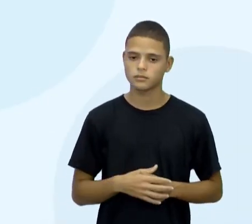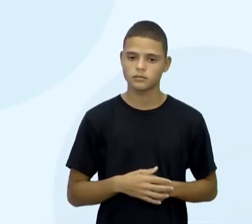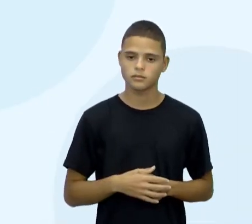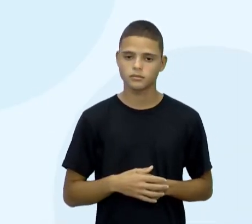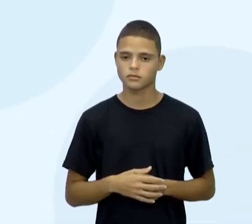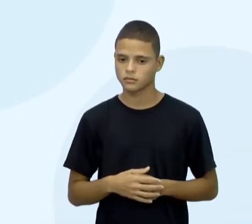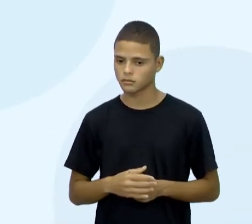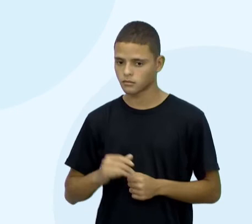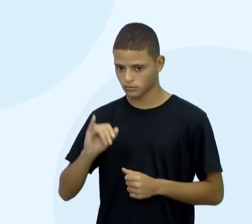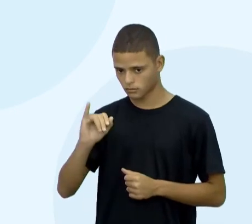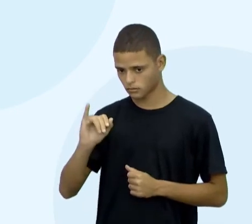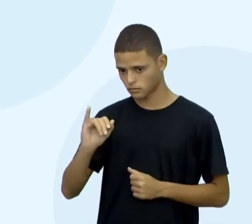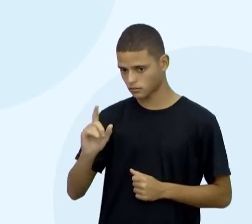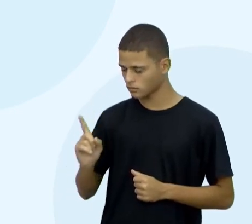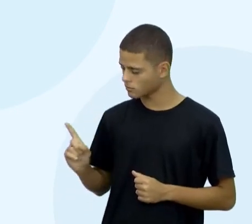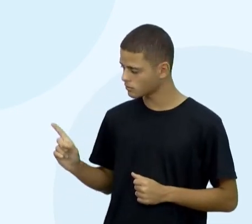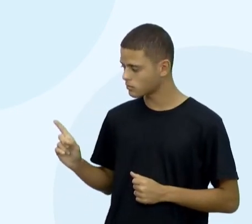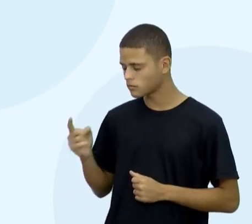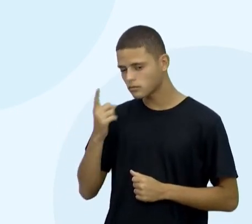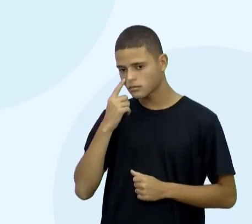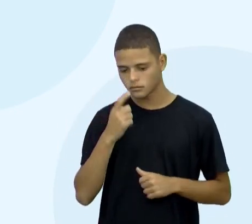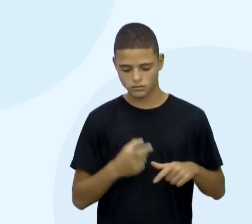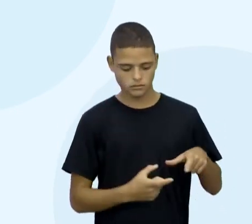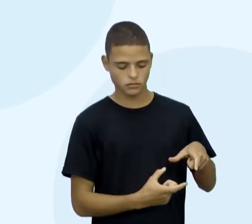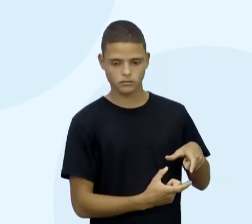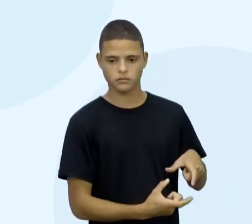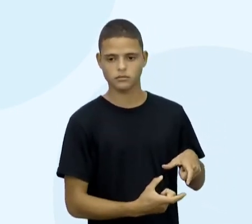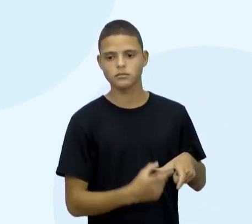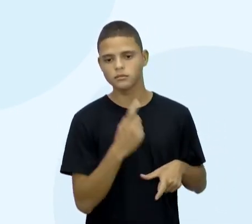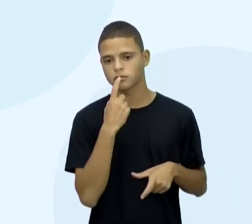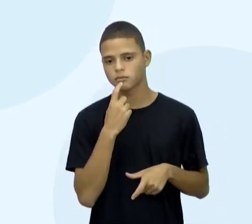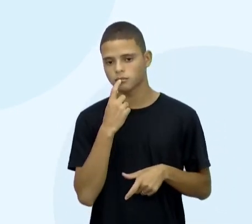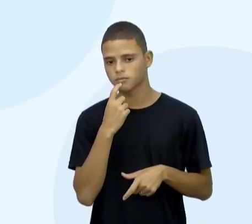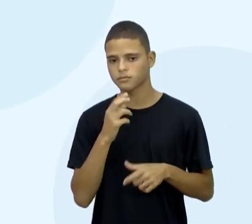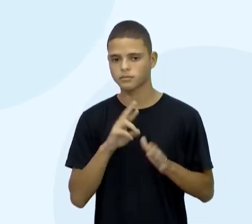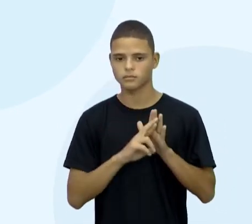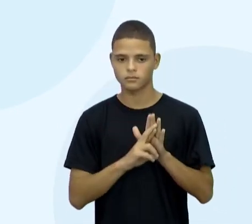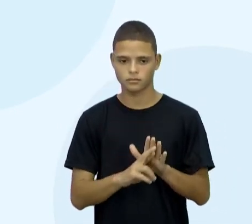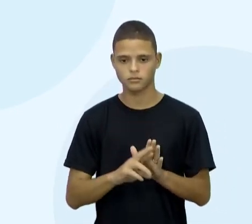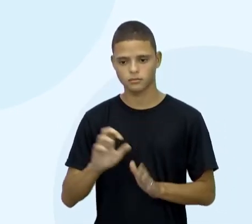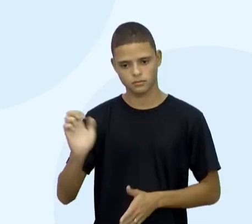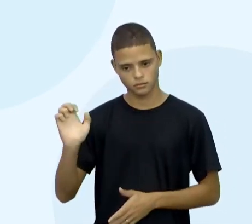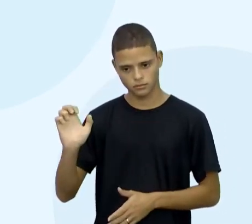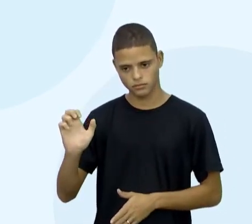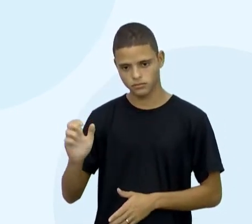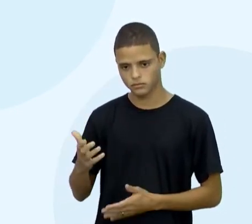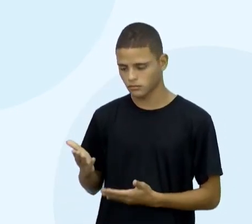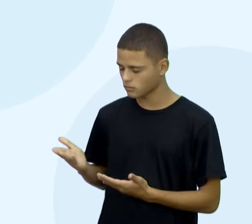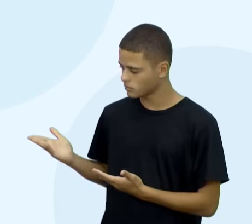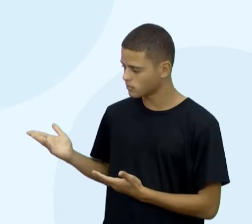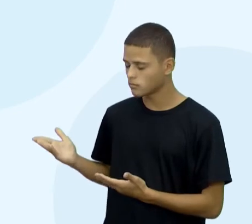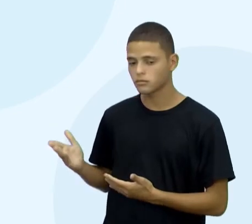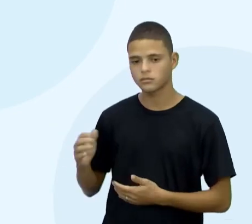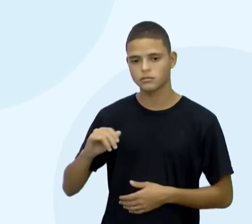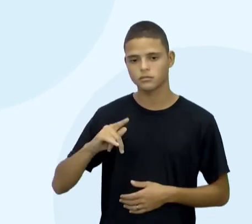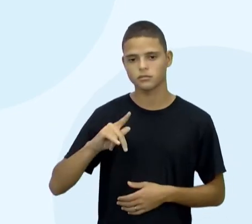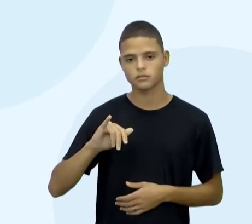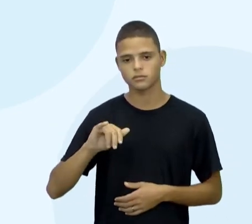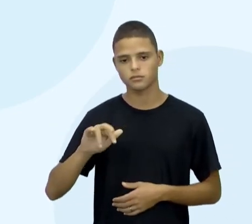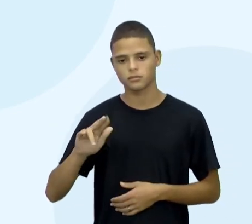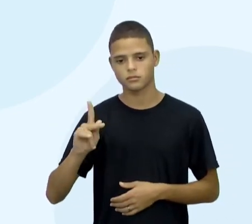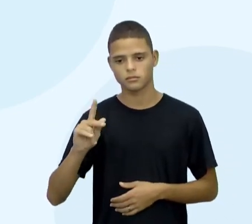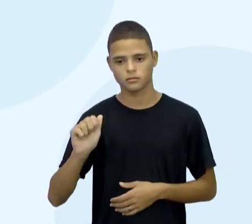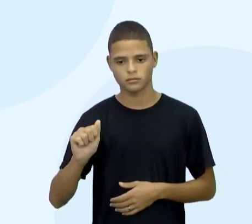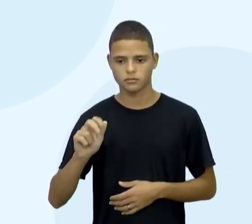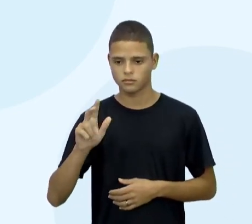I é a corrente, essa bolinha vermelha aí, eu estou representando o elétron, e aqui embaixo nós temos uma pilha. O mesmo acontece com a